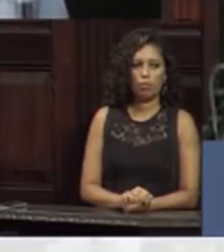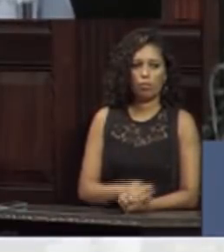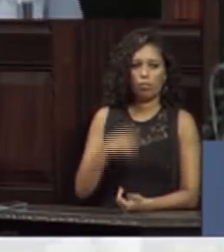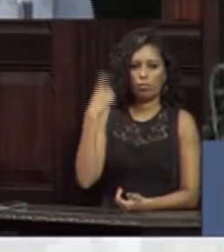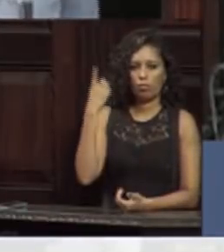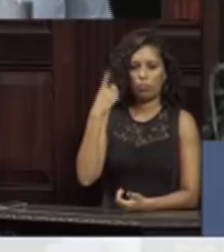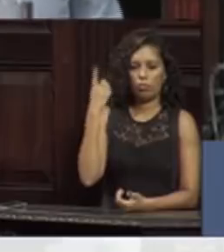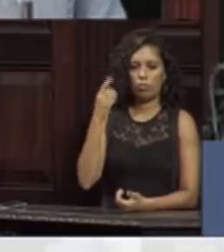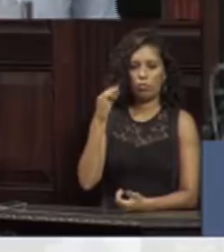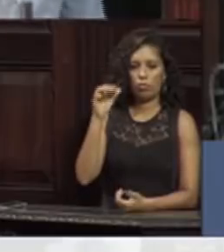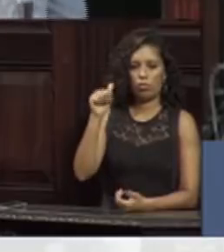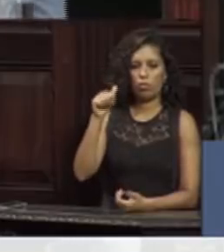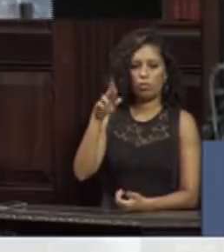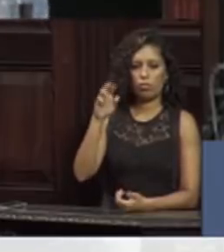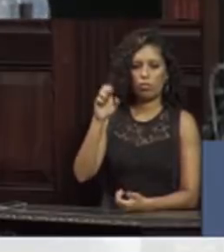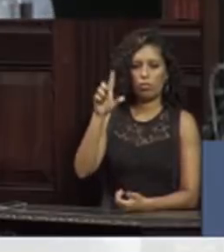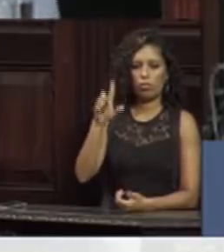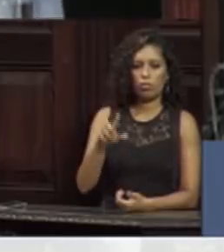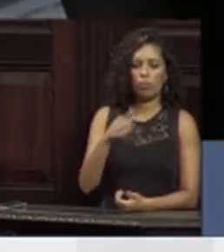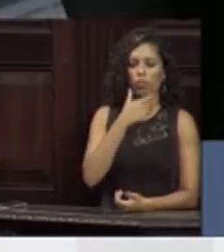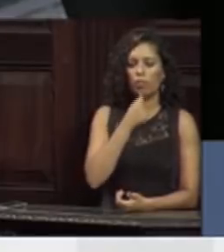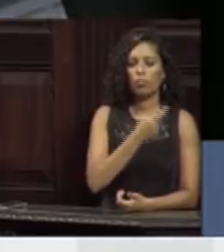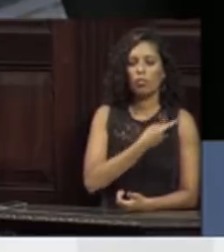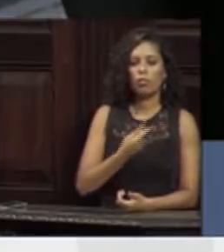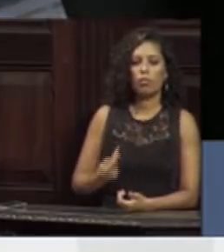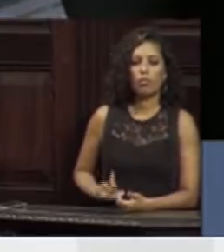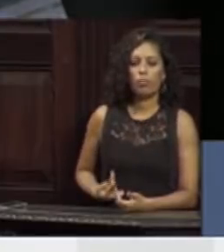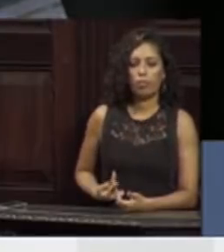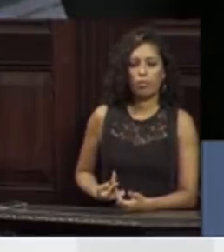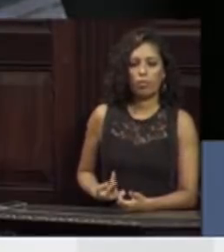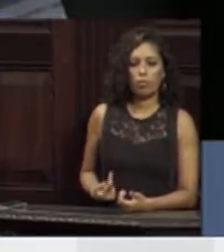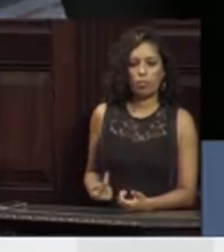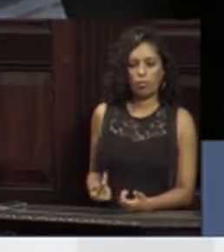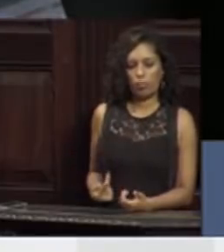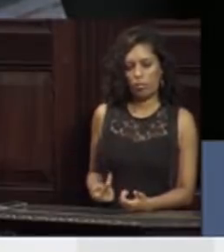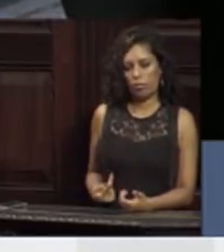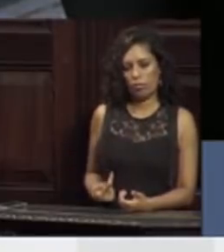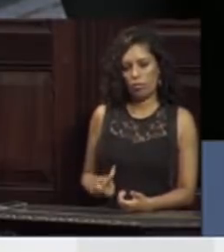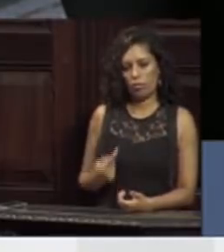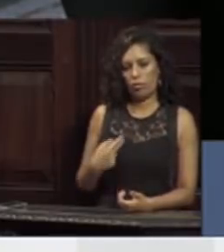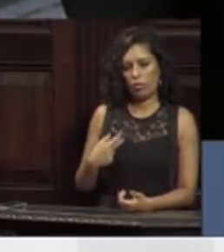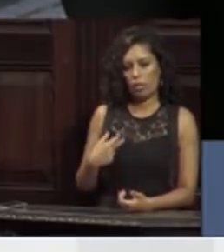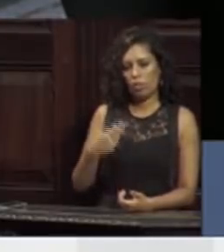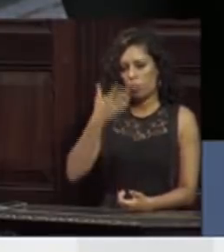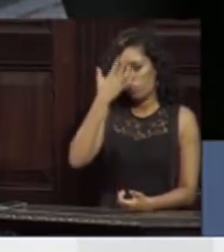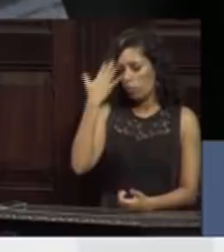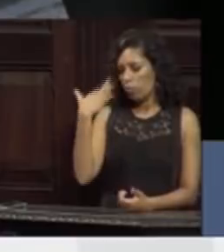Deputado André Lazzaroni. Senhor presidente, fomos chamados a atenção pelo deputado Gilberto